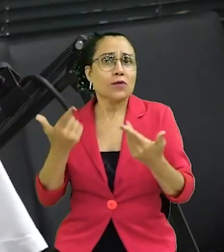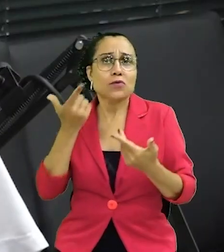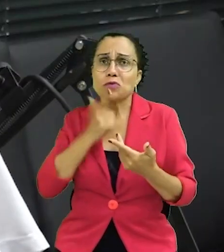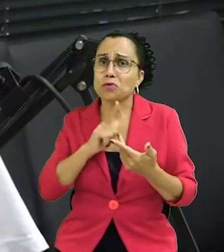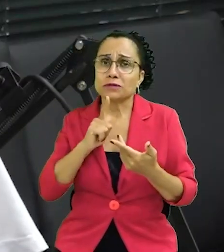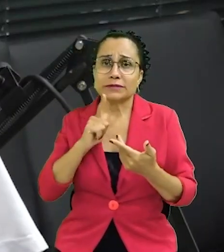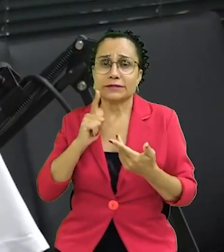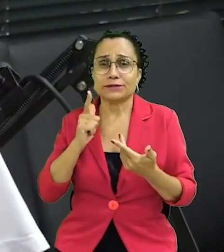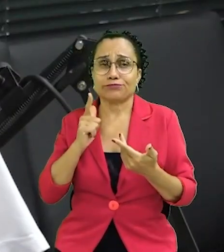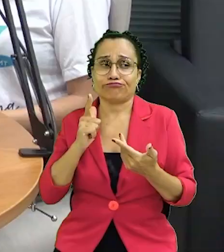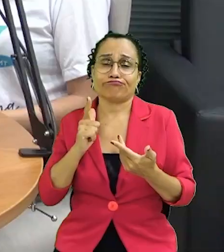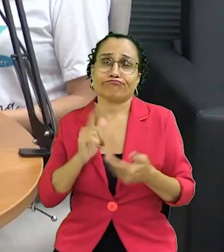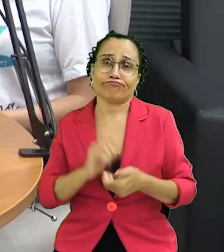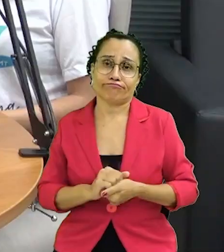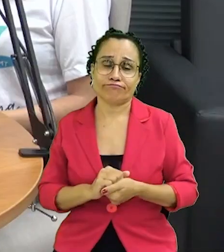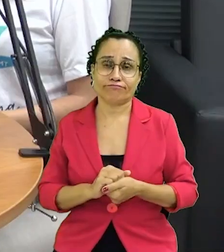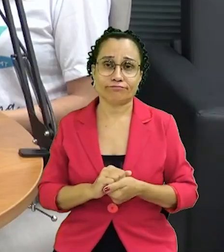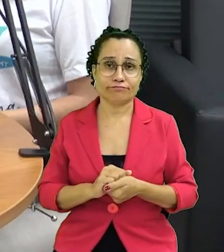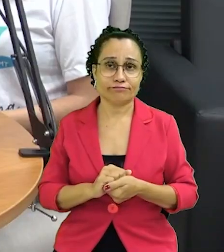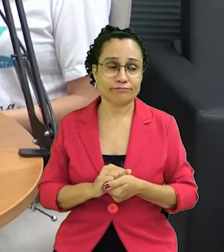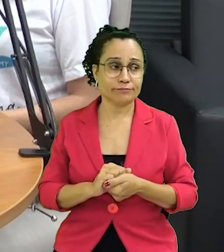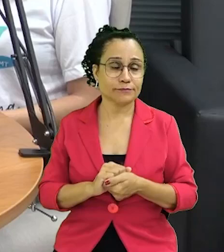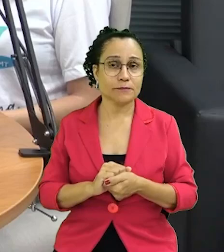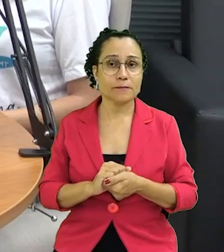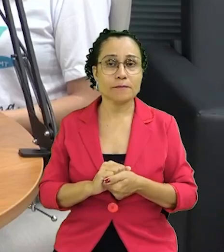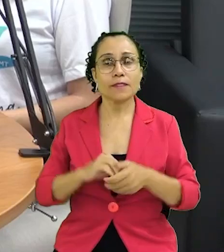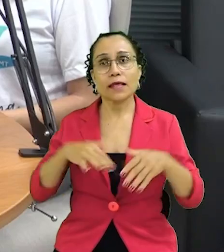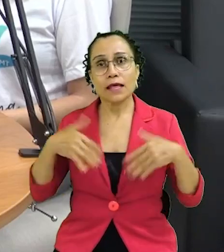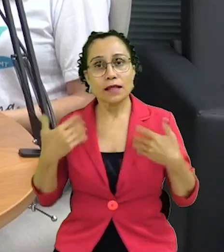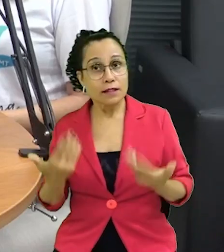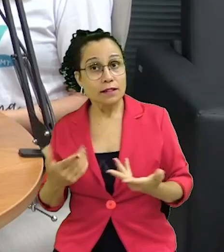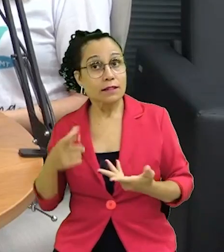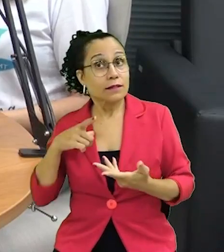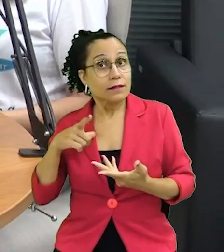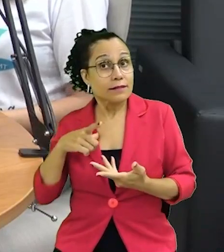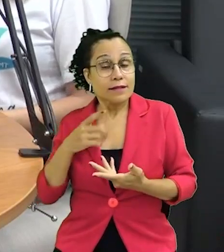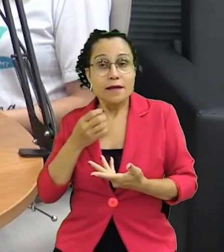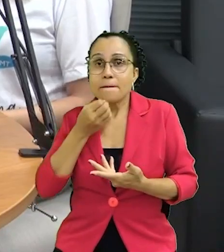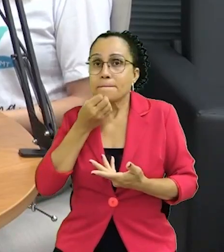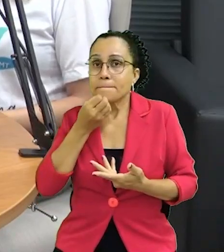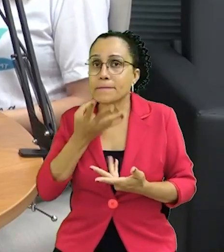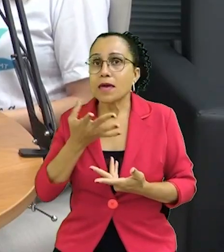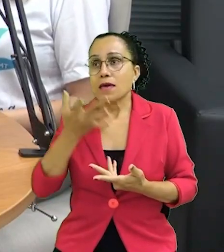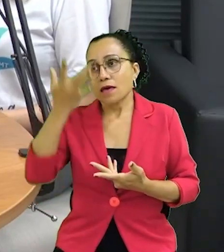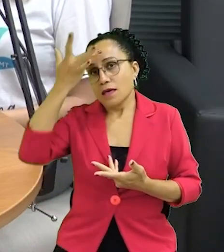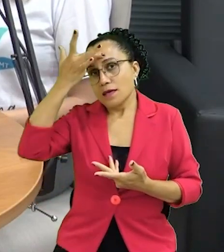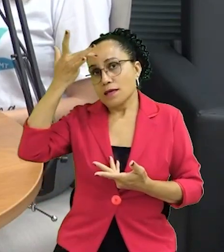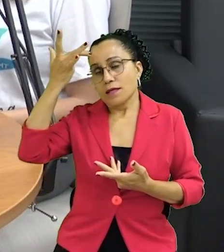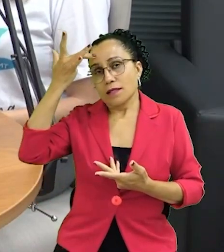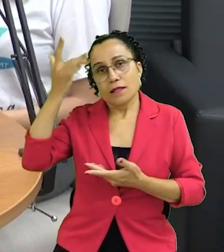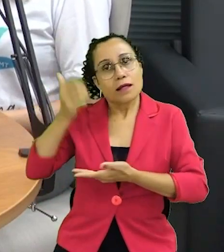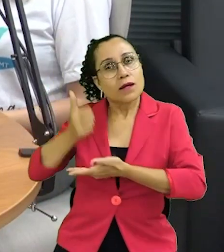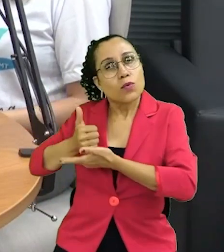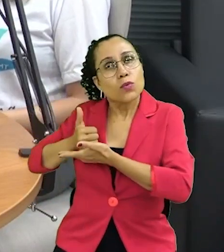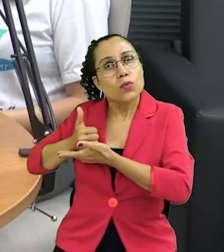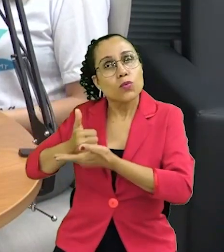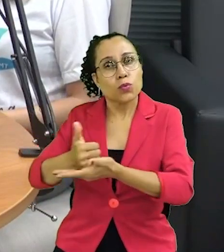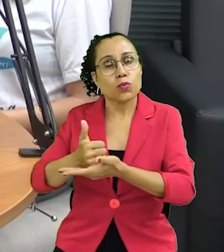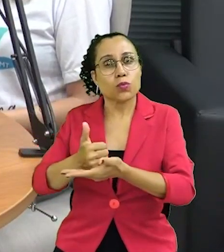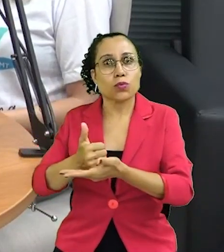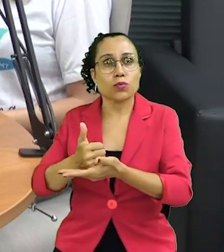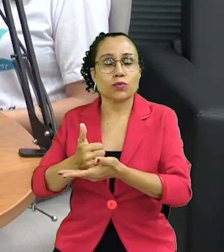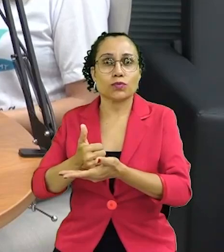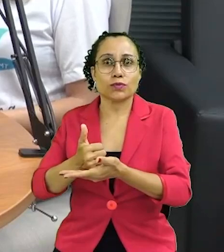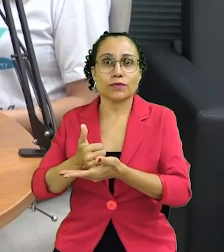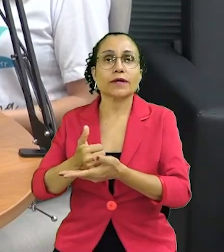ter alcançado a meta. E até mesmo para estar bem com o seu mental auxilia aí o inverso,